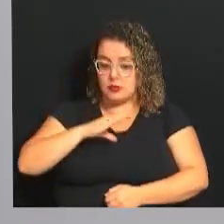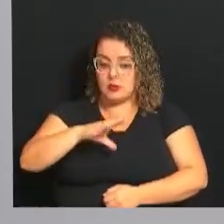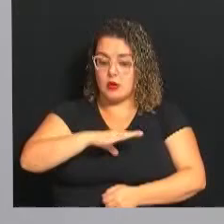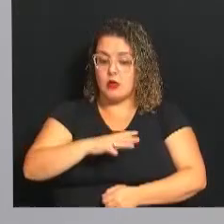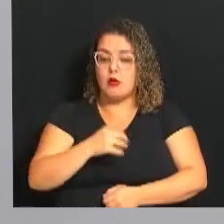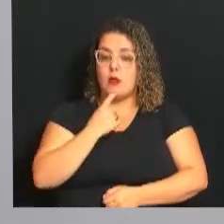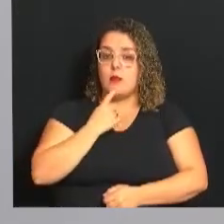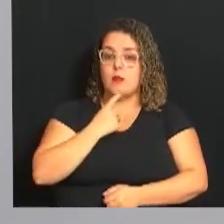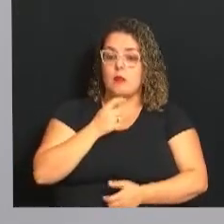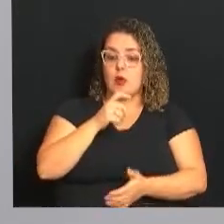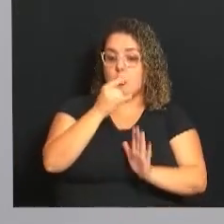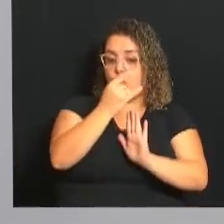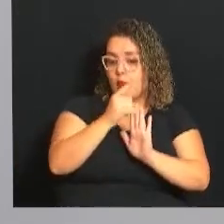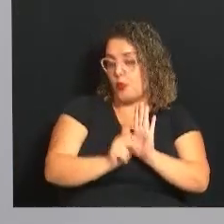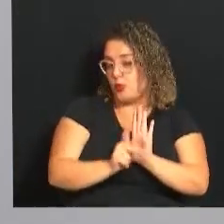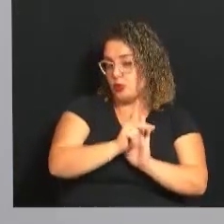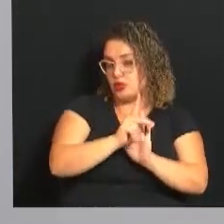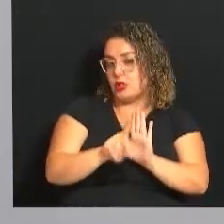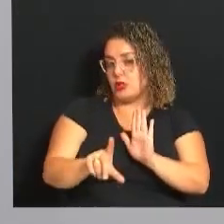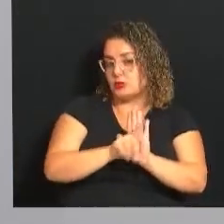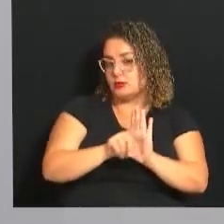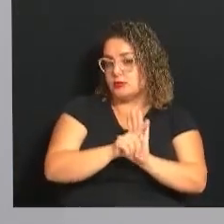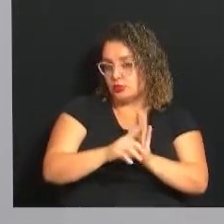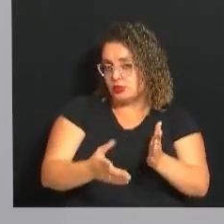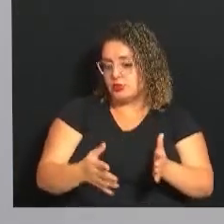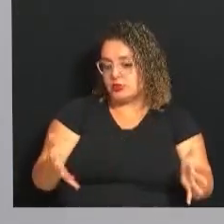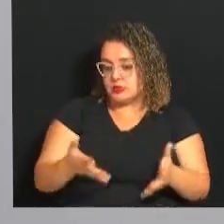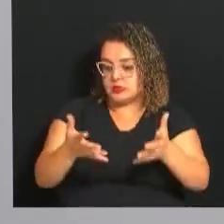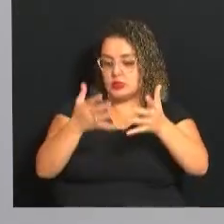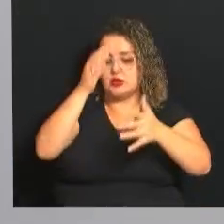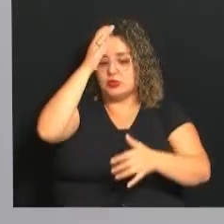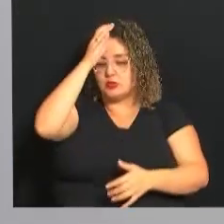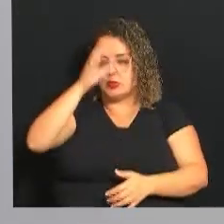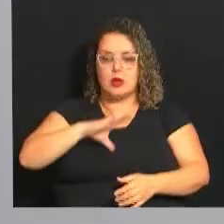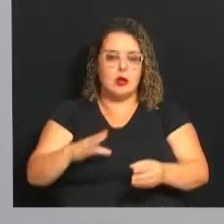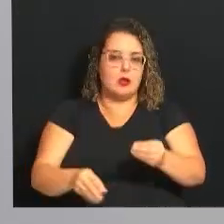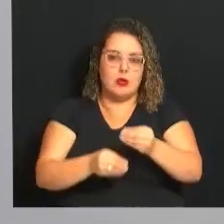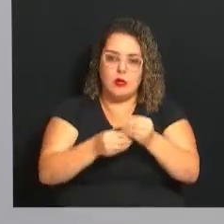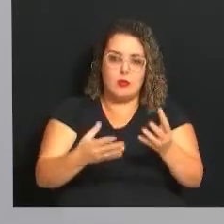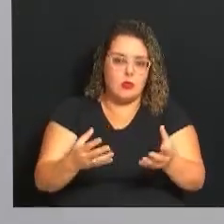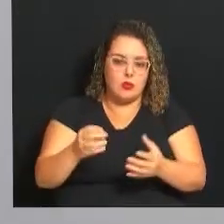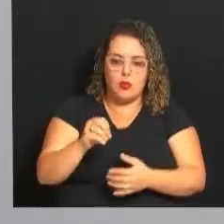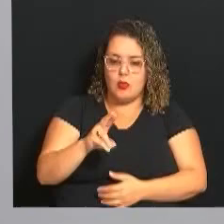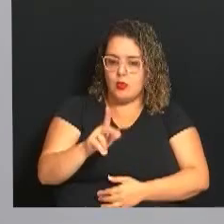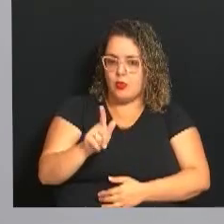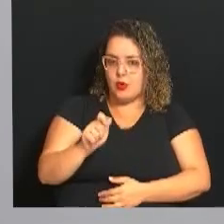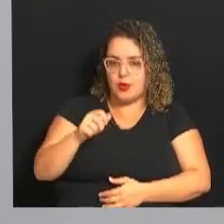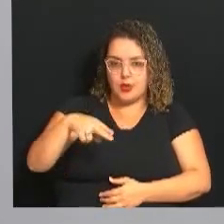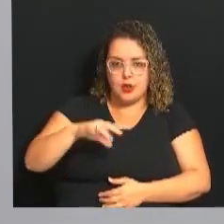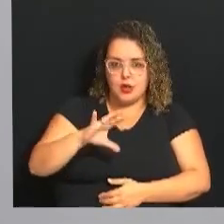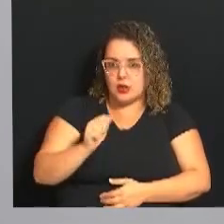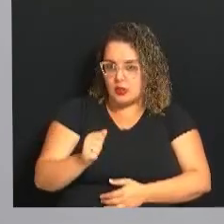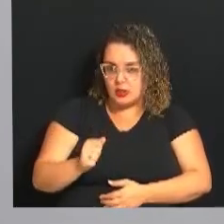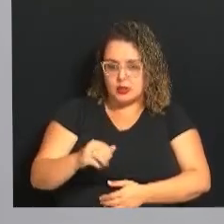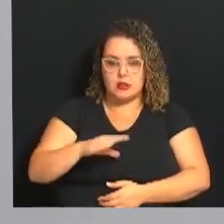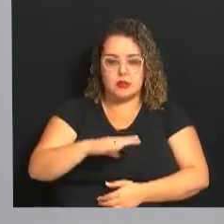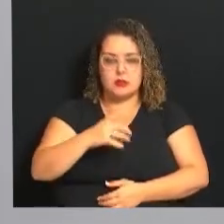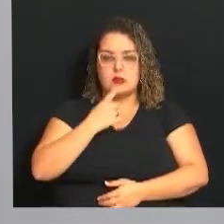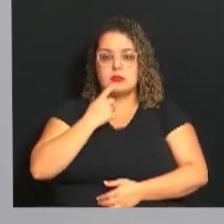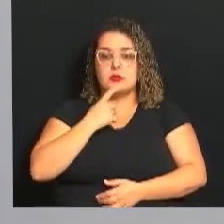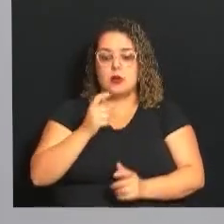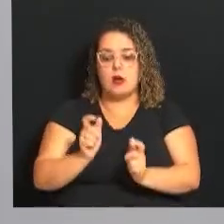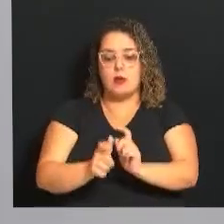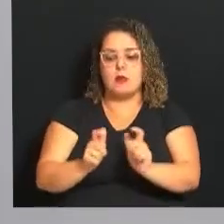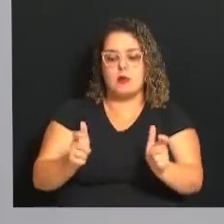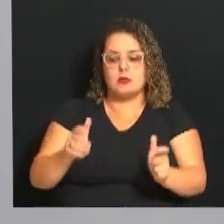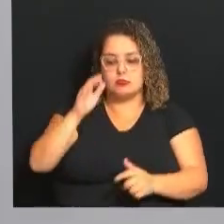Campineiros assinando um projeto de Iniciativa popular para fazer por exemplo uma emenda à Lei Orgânica do Município né então